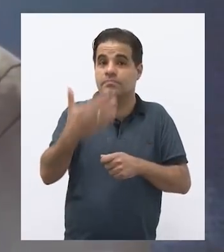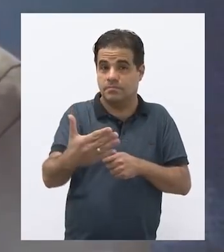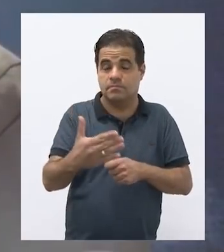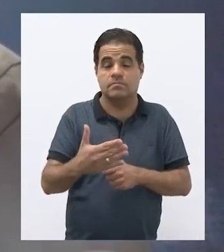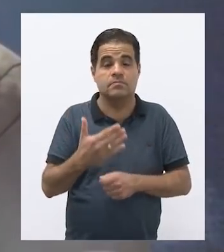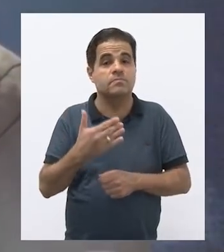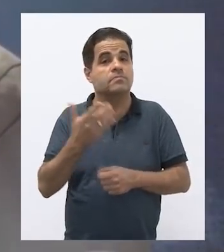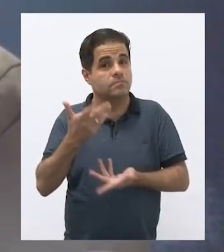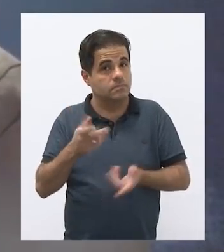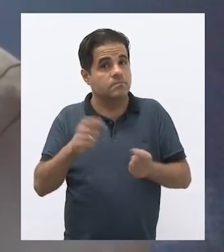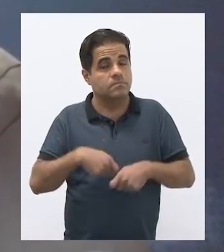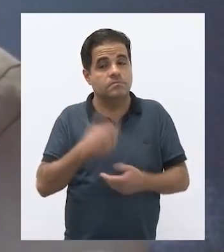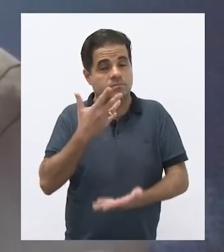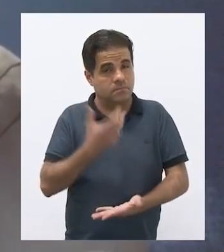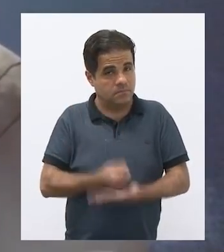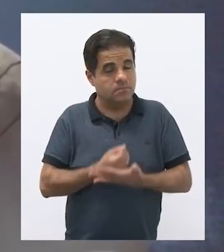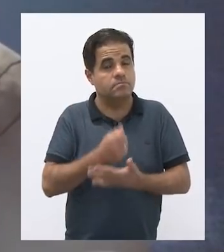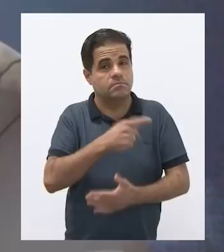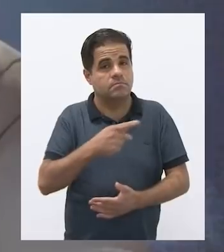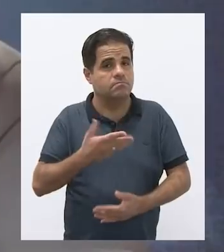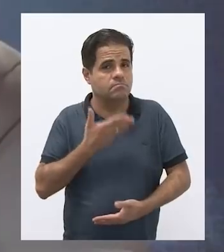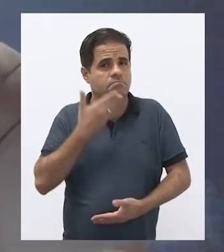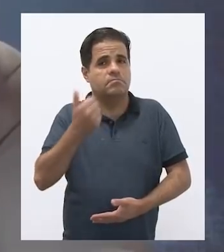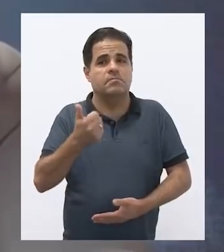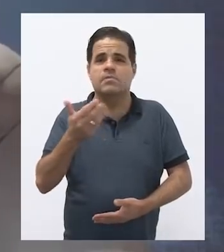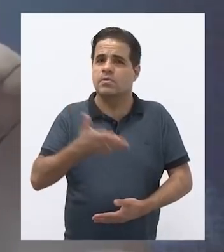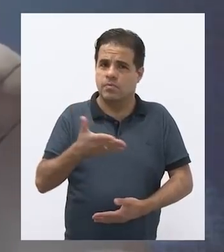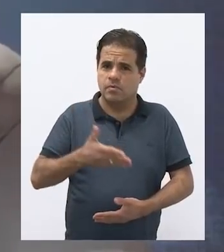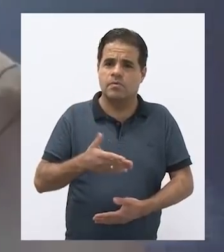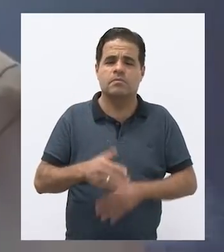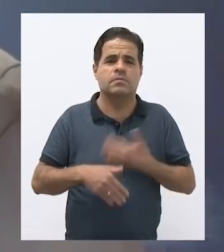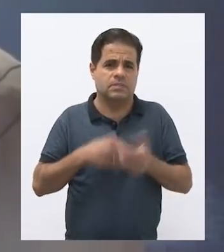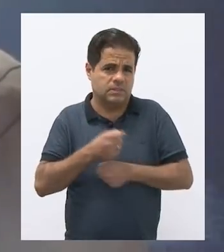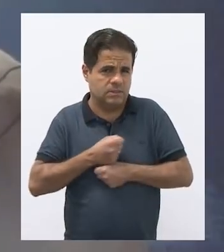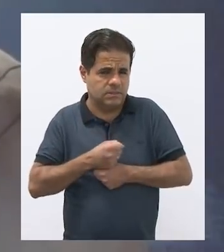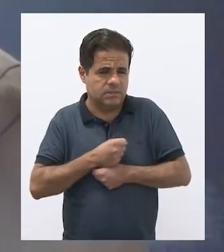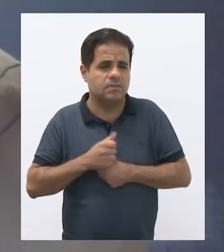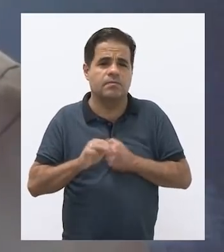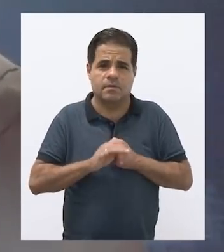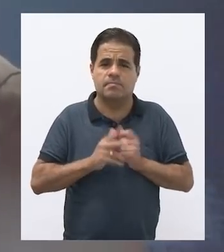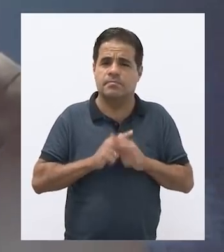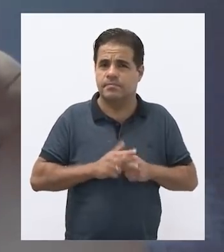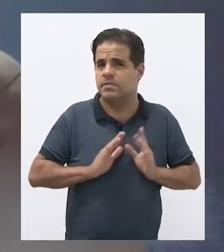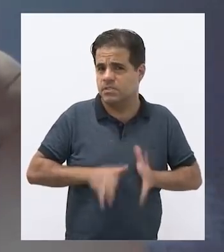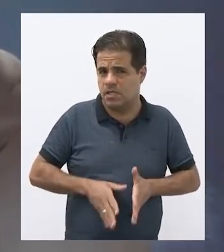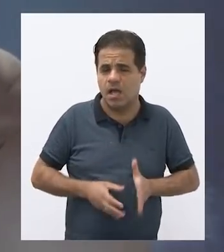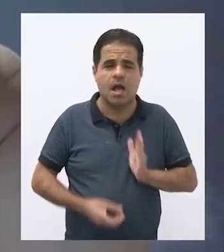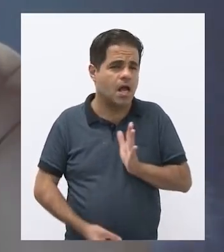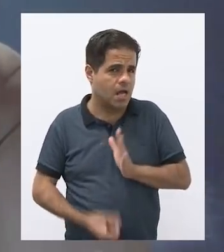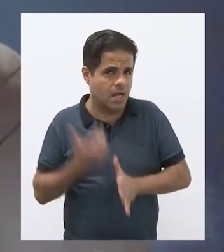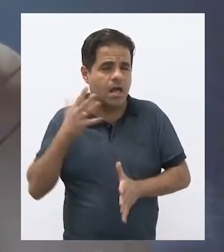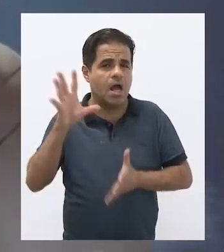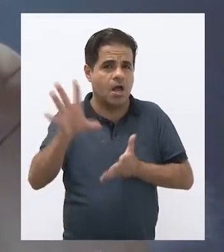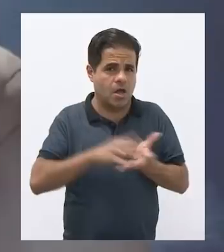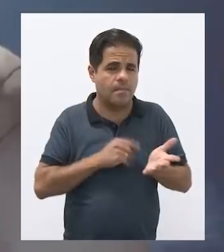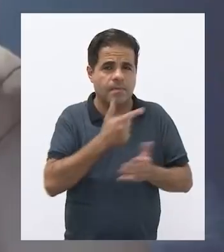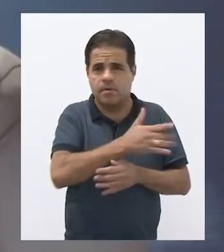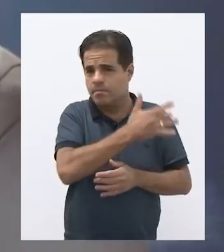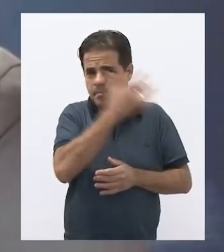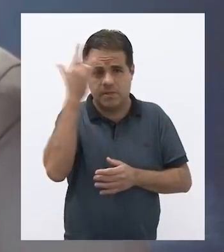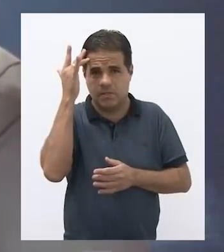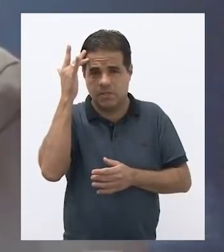uma corrida por meio desse aplicativo. Hoje, alguns anos depois dessa ferramenta ter sido copiada por